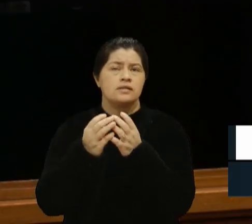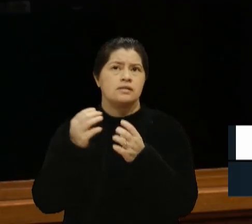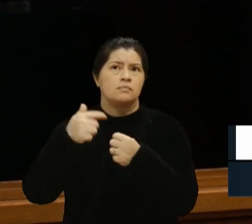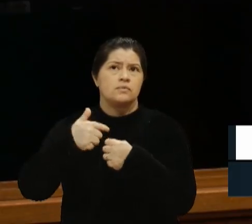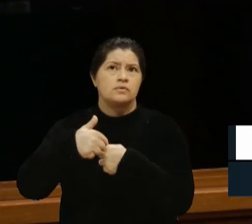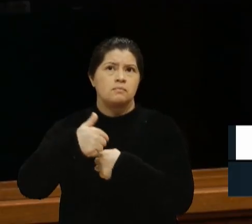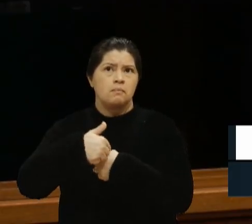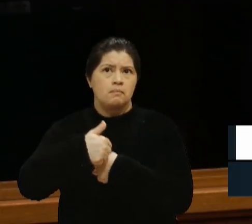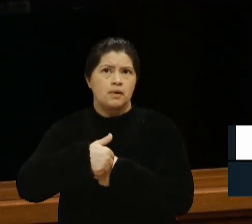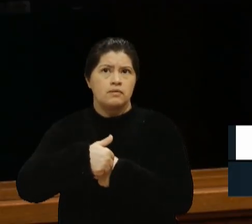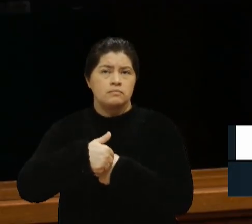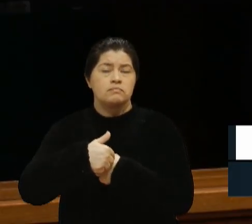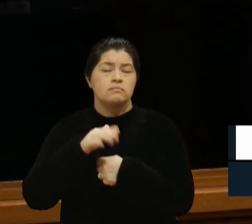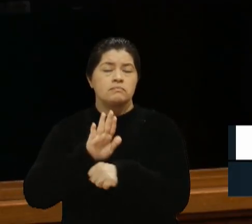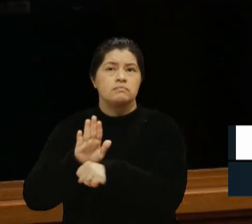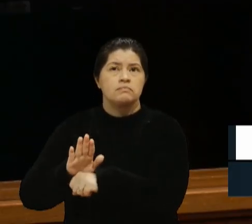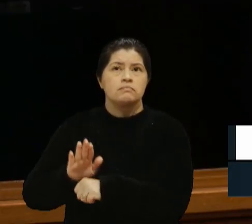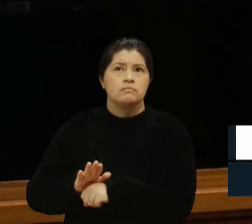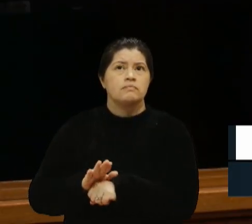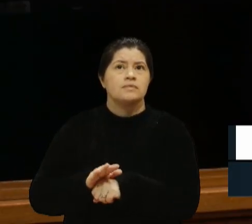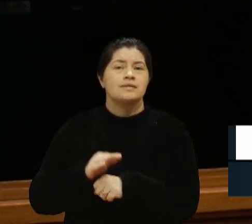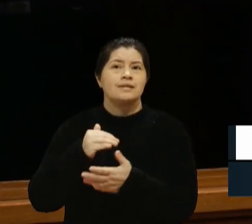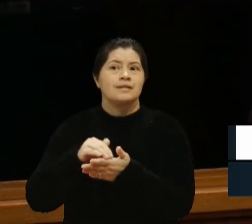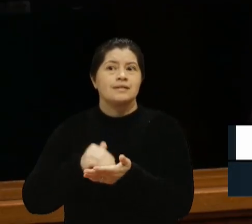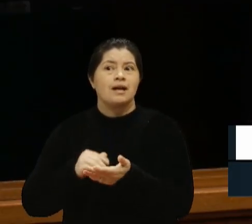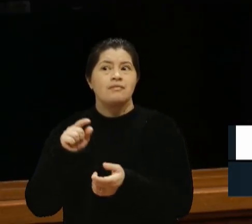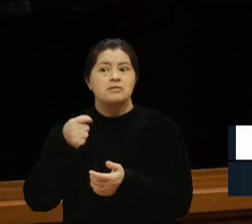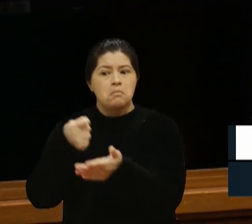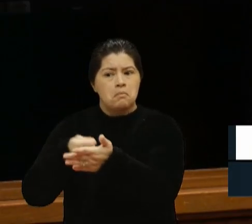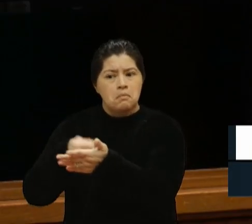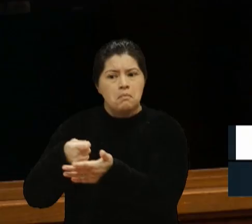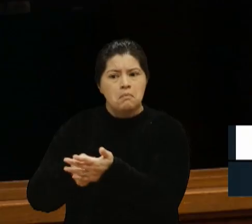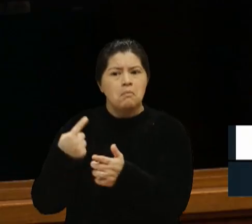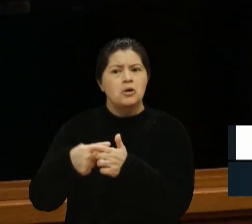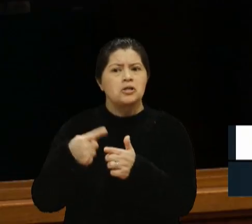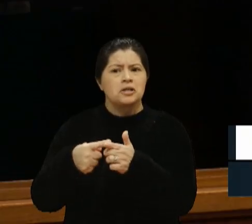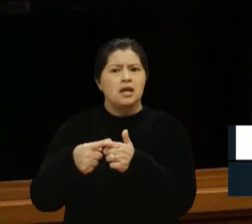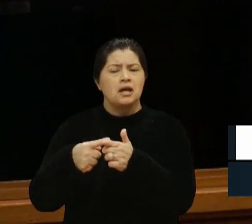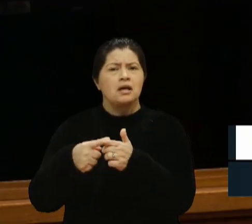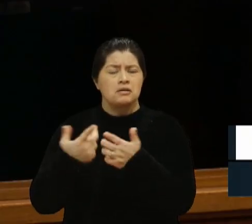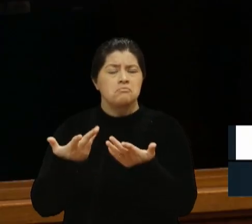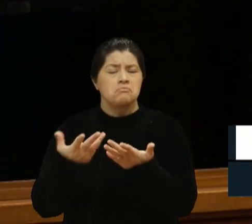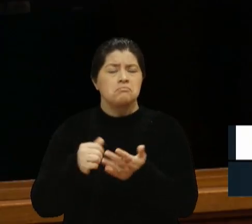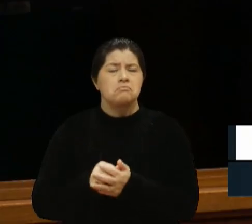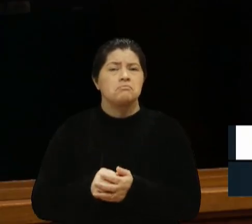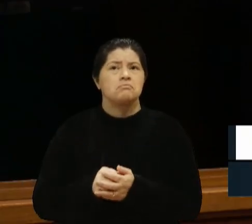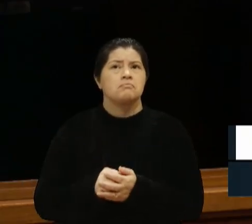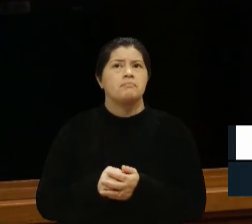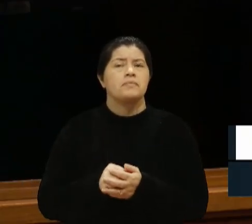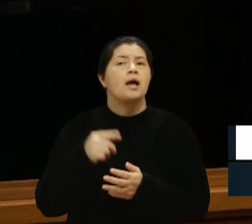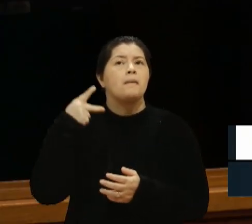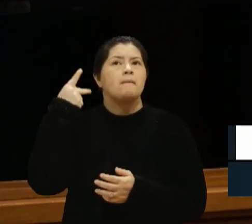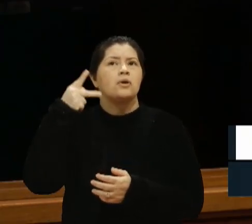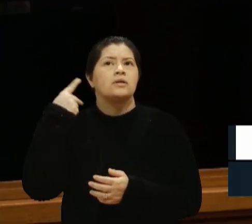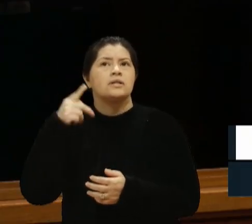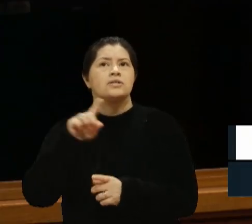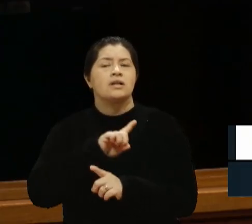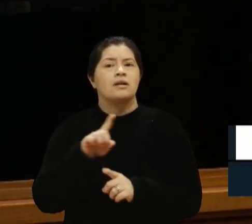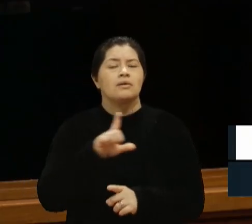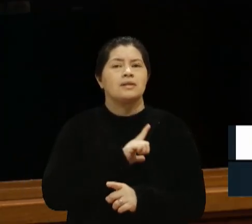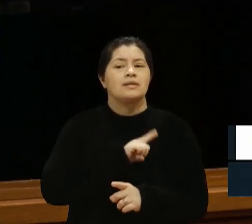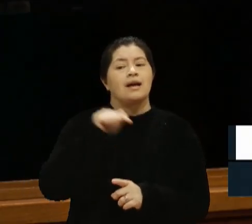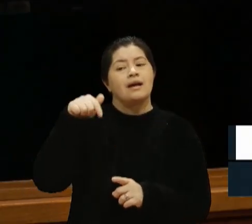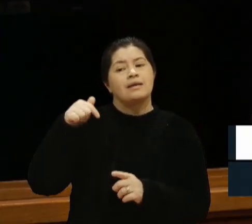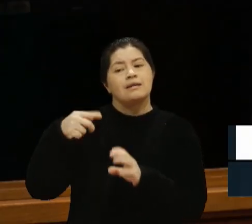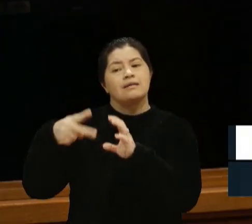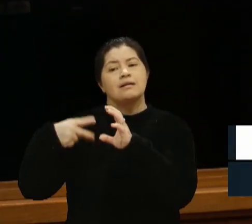de Assistência. O secretário, sempre que me via, me cobrava também, porque era uma demanda da assistência. A única política que não tinha uma comissão nessa